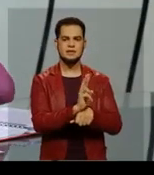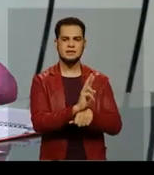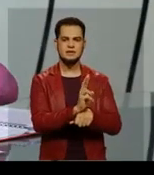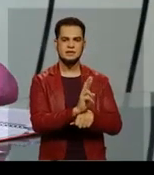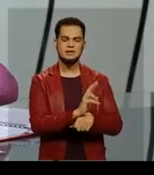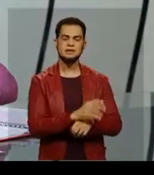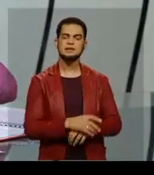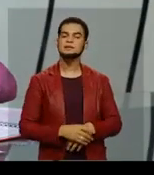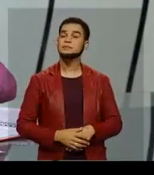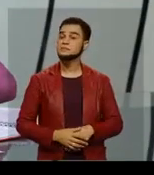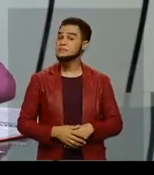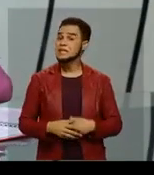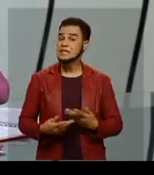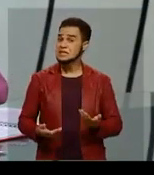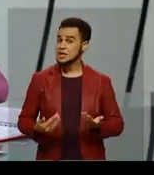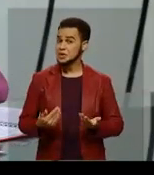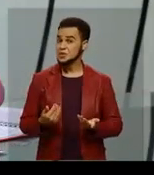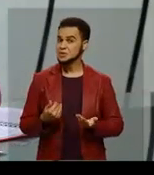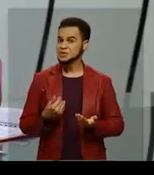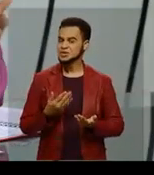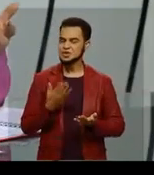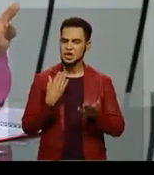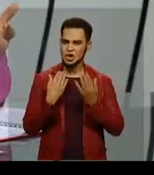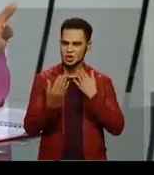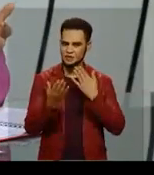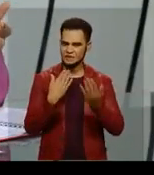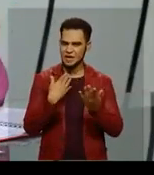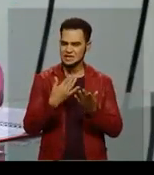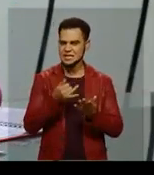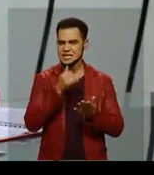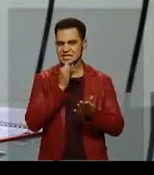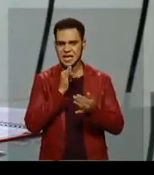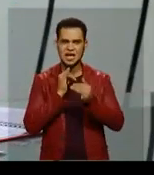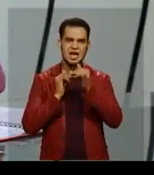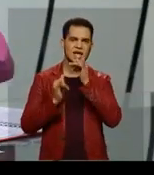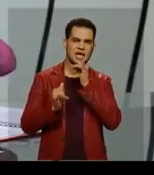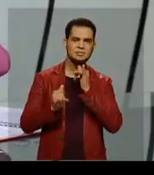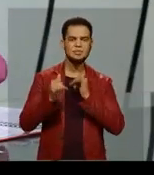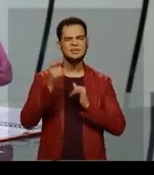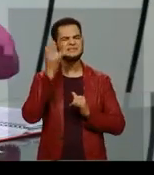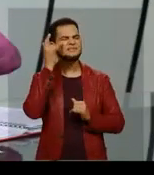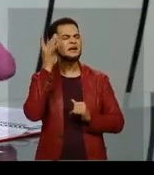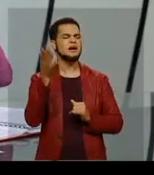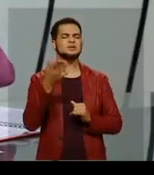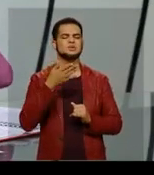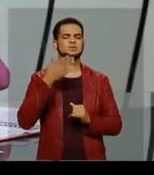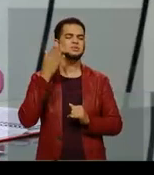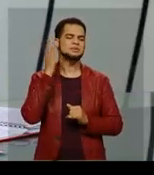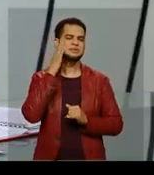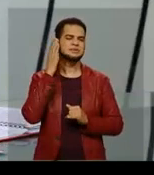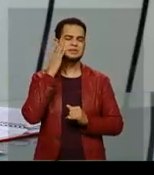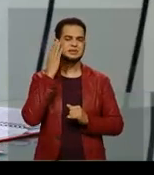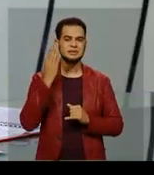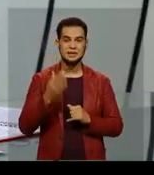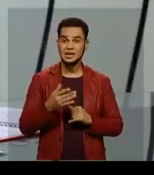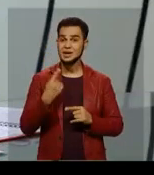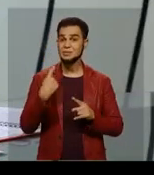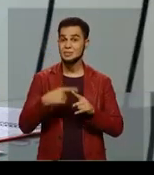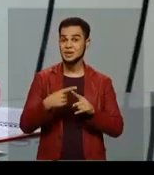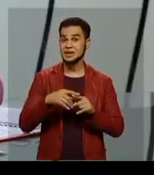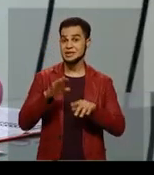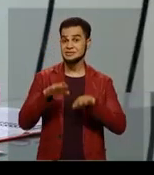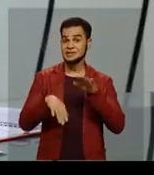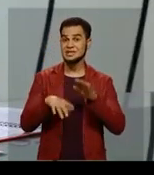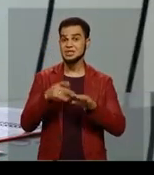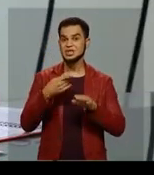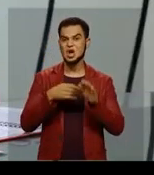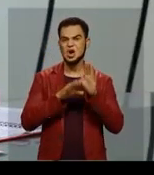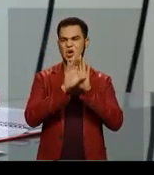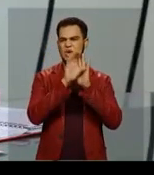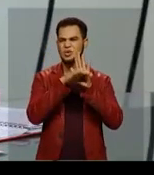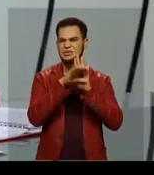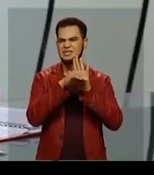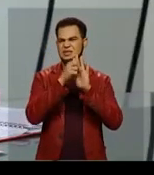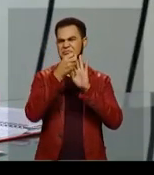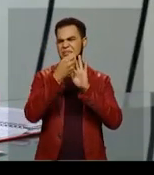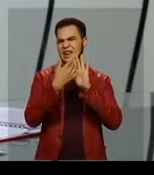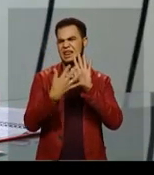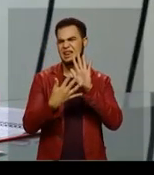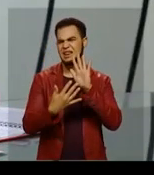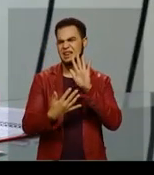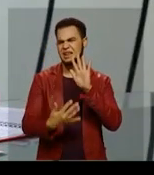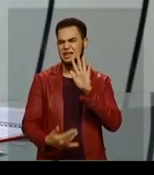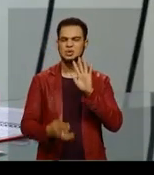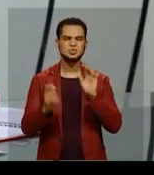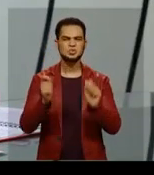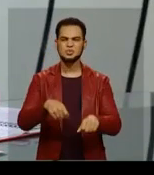damos exemplos, é mais fácil de entender, né? Porque às vezes falando, conceito, muita teoria, não dá